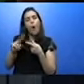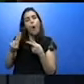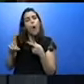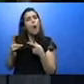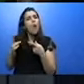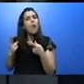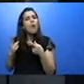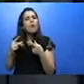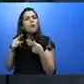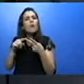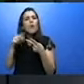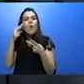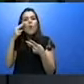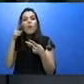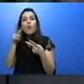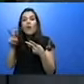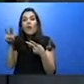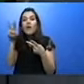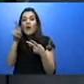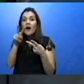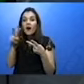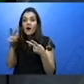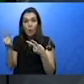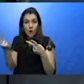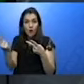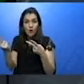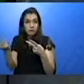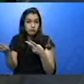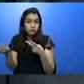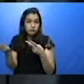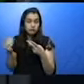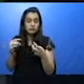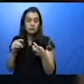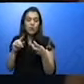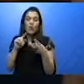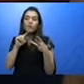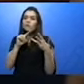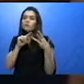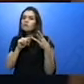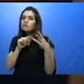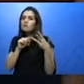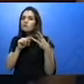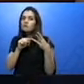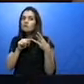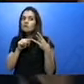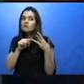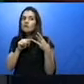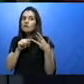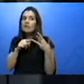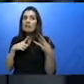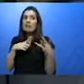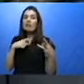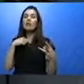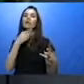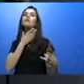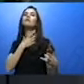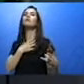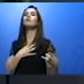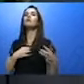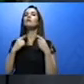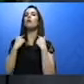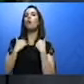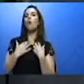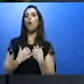o rosto, na mesma posição? Será que elas estão, ó, com acessórios, né? E